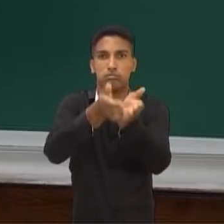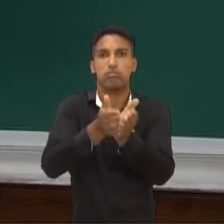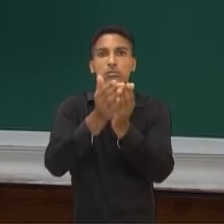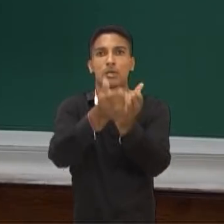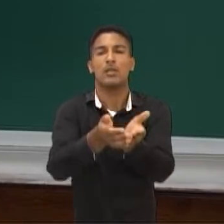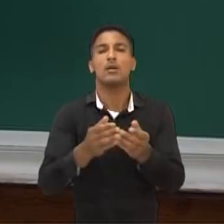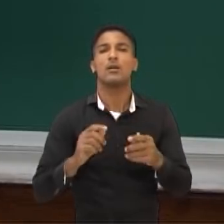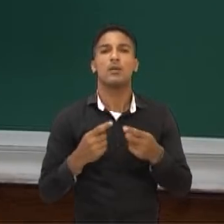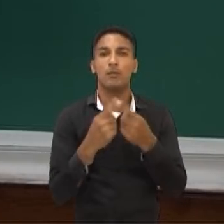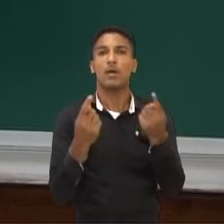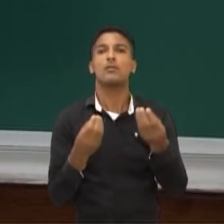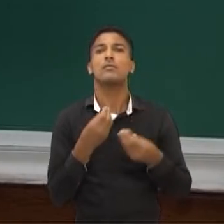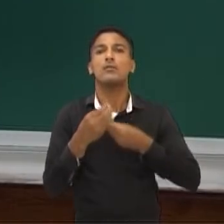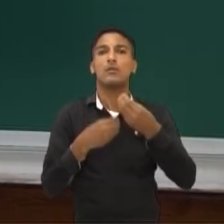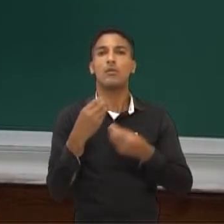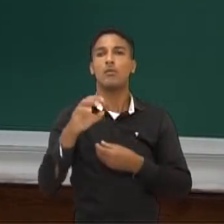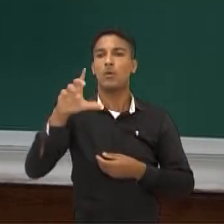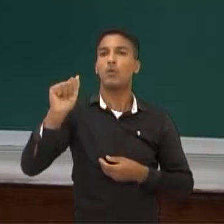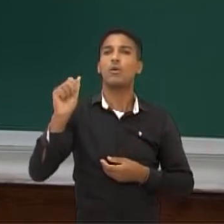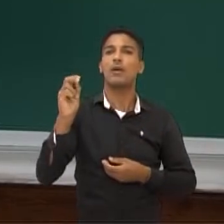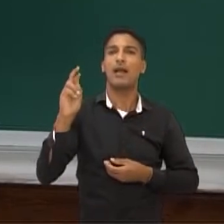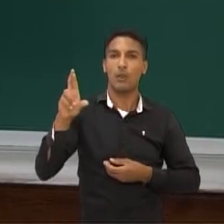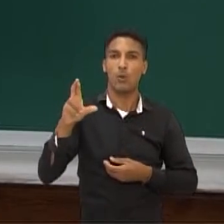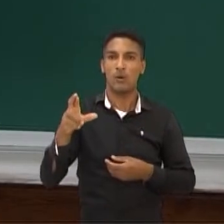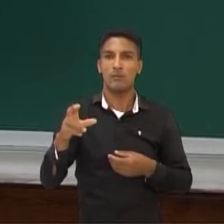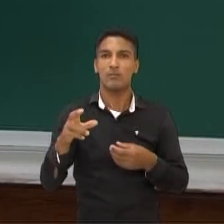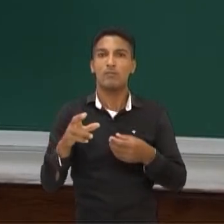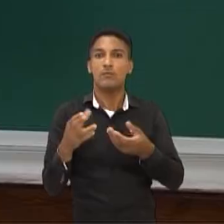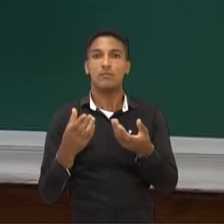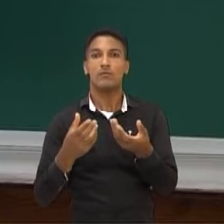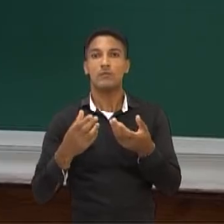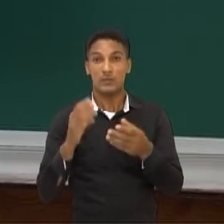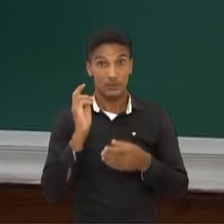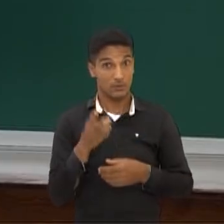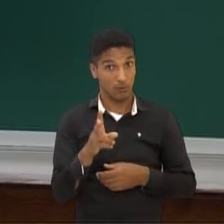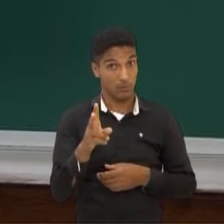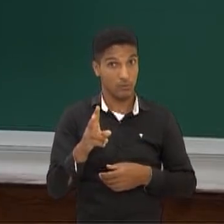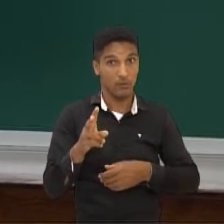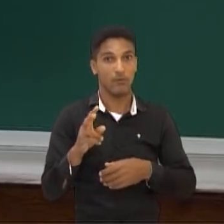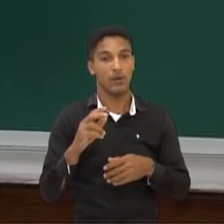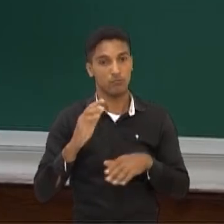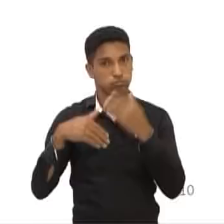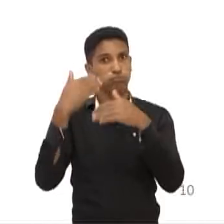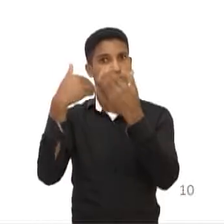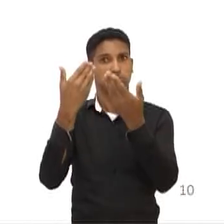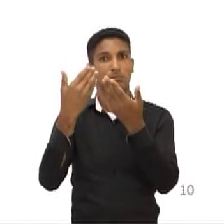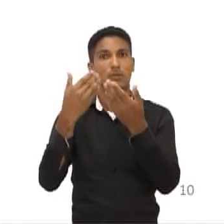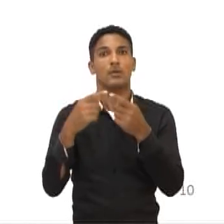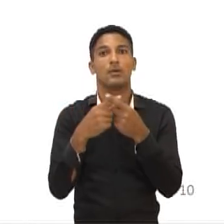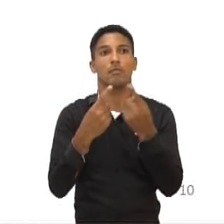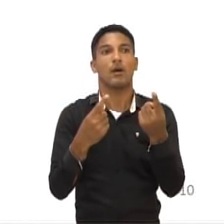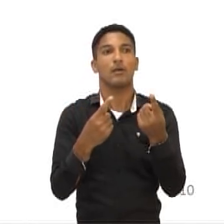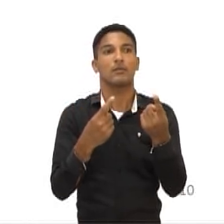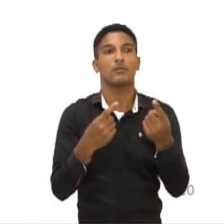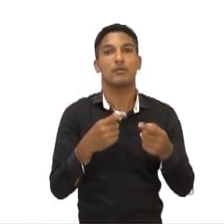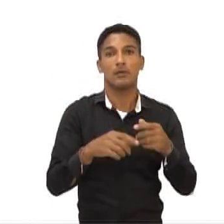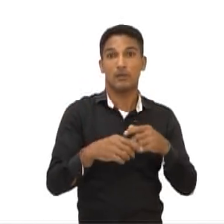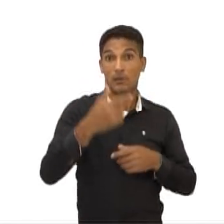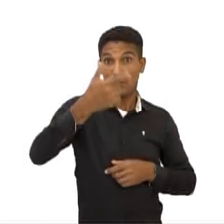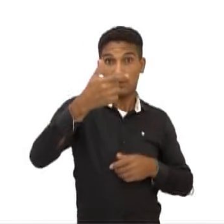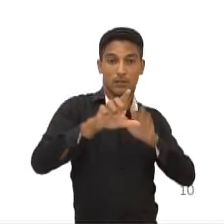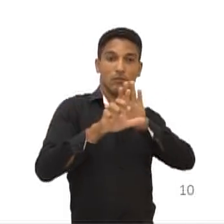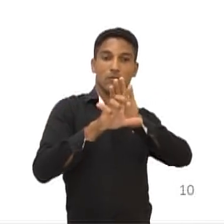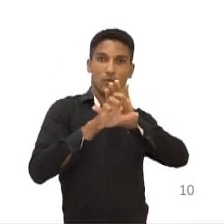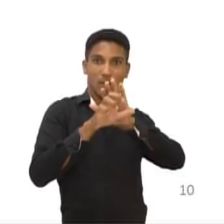O calor, ele sempre vai fluir. E aí, a segunda lei, eles viram que é impossível você ter